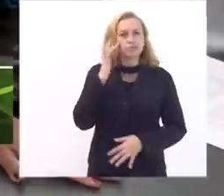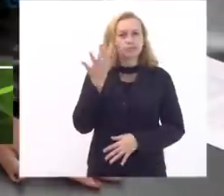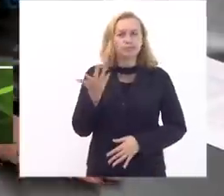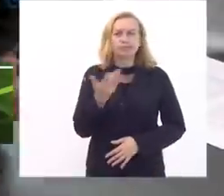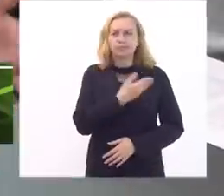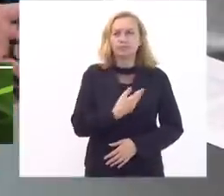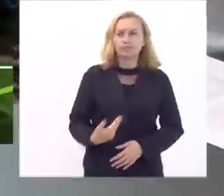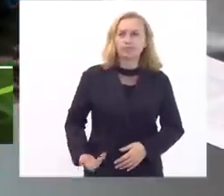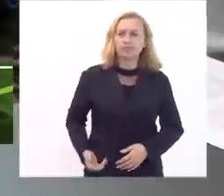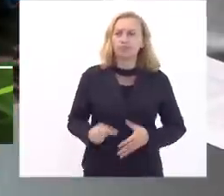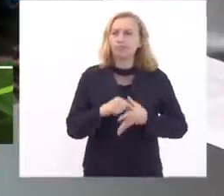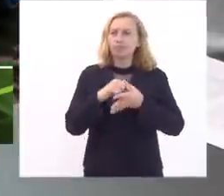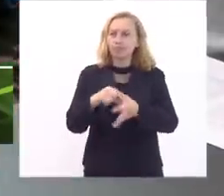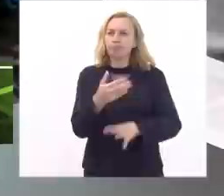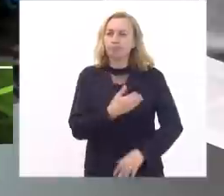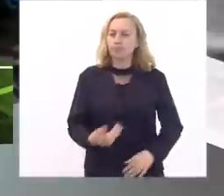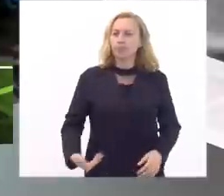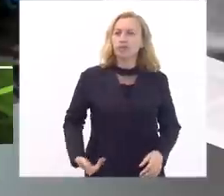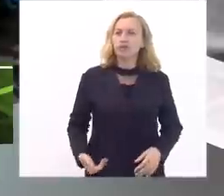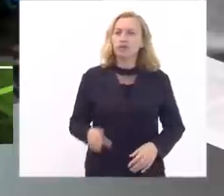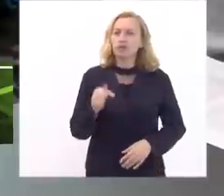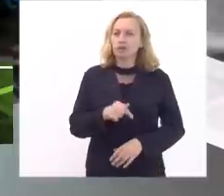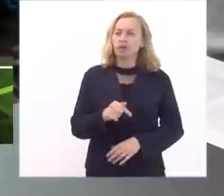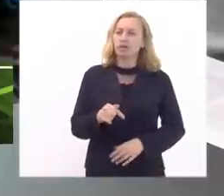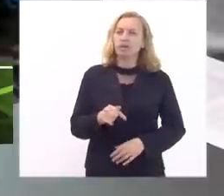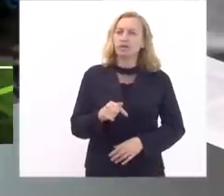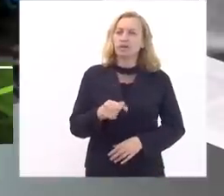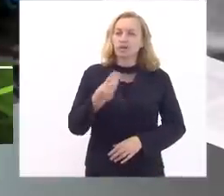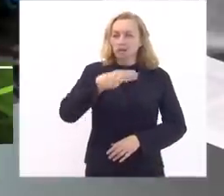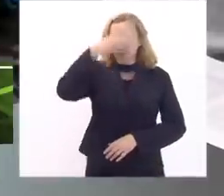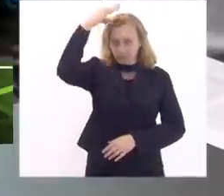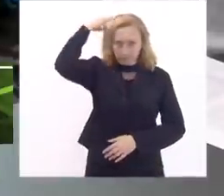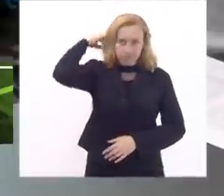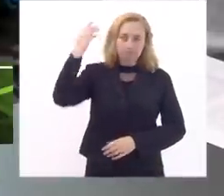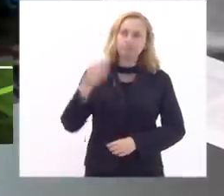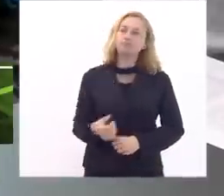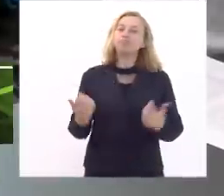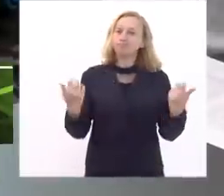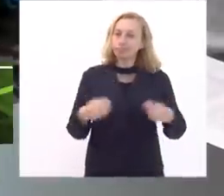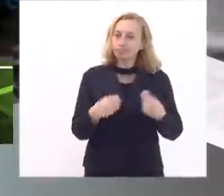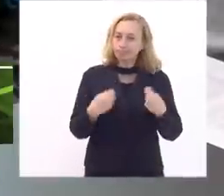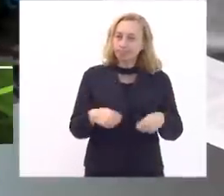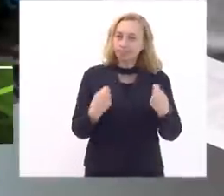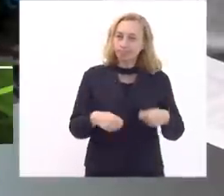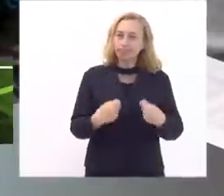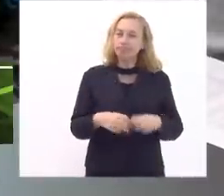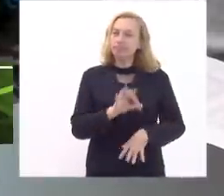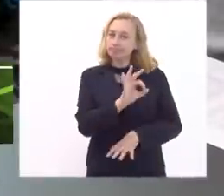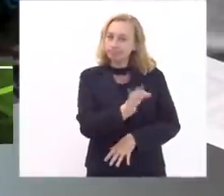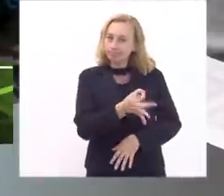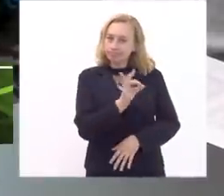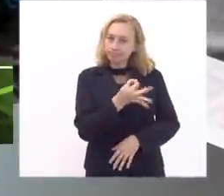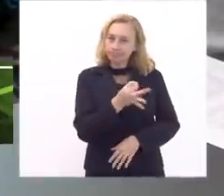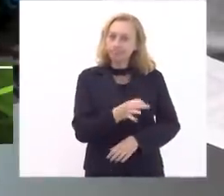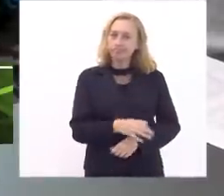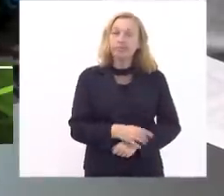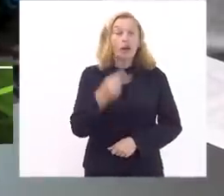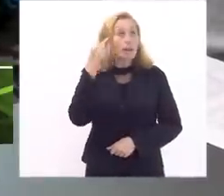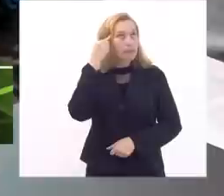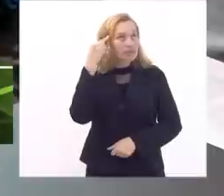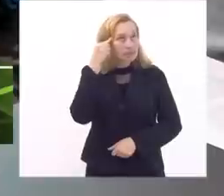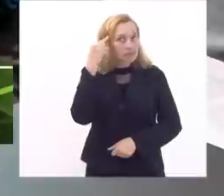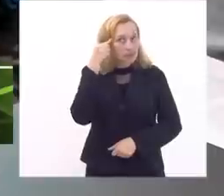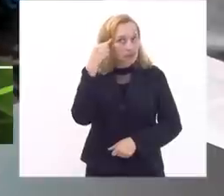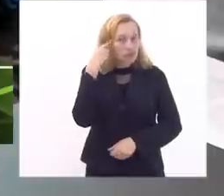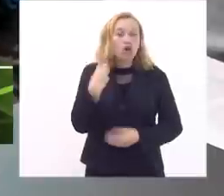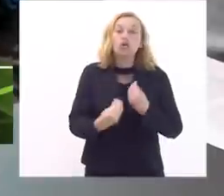governo e o líder do governo aqui presente, Márcio Pacheco, precisam, de fato, pensar